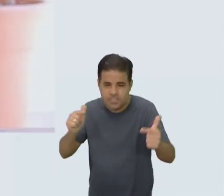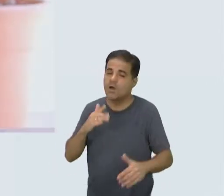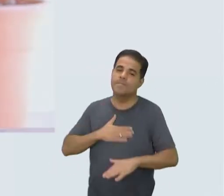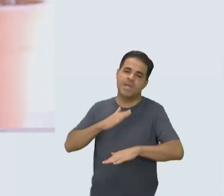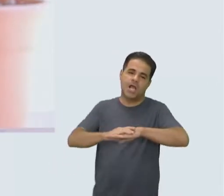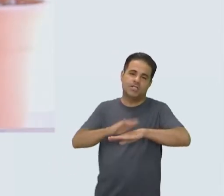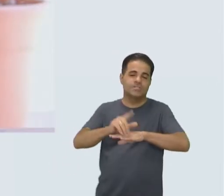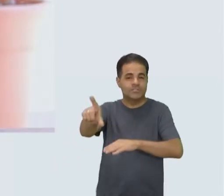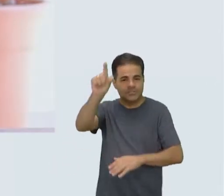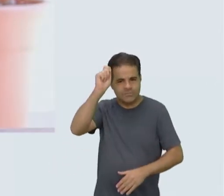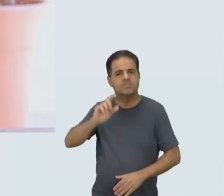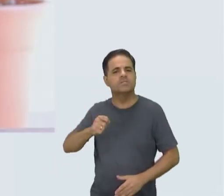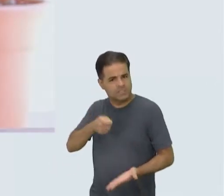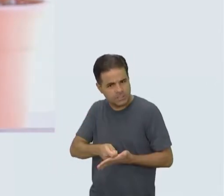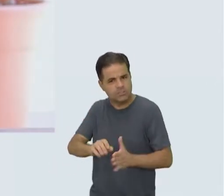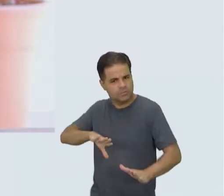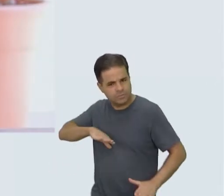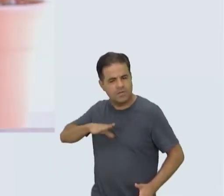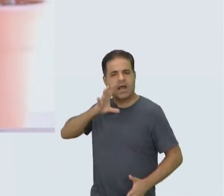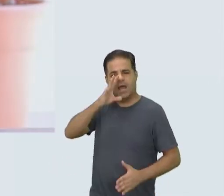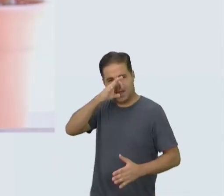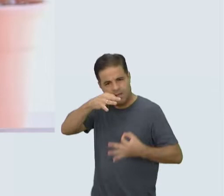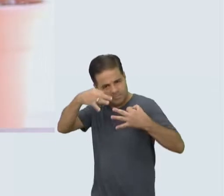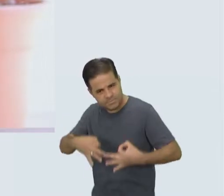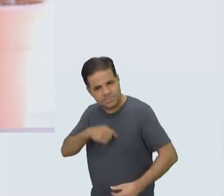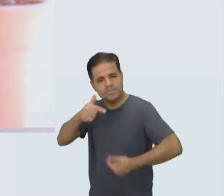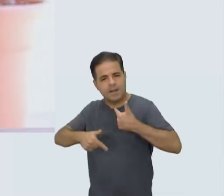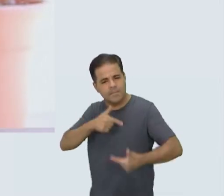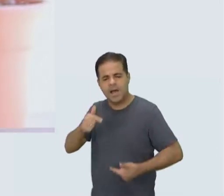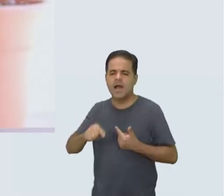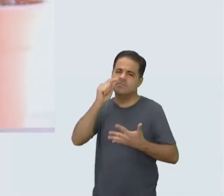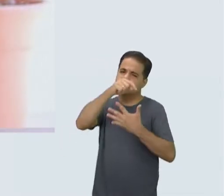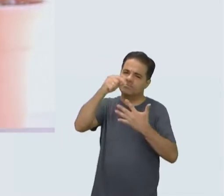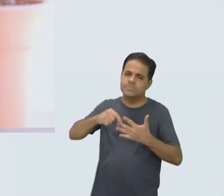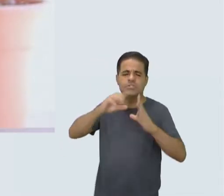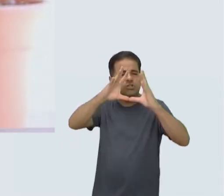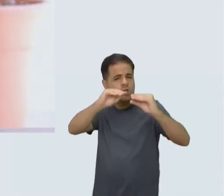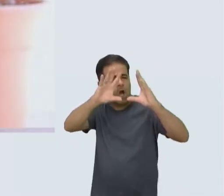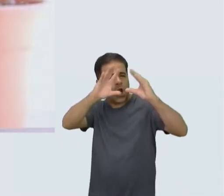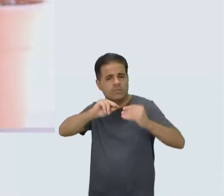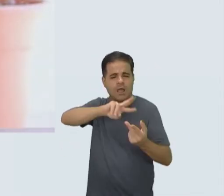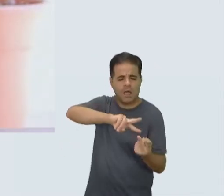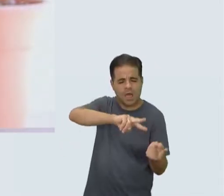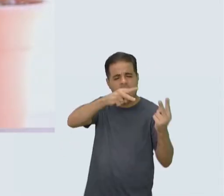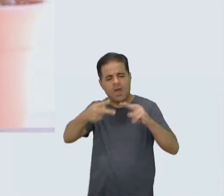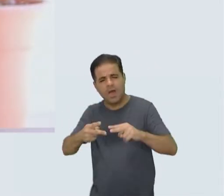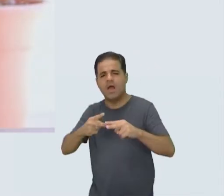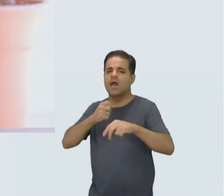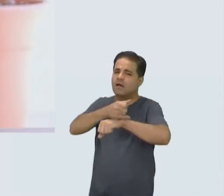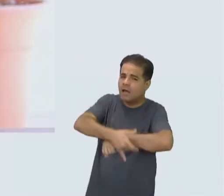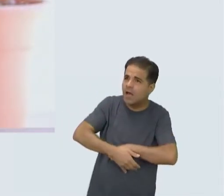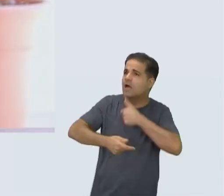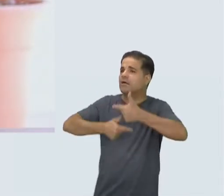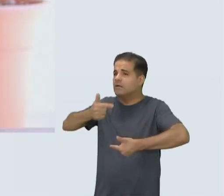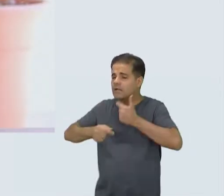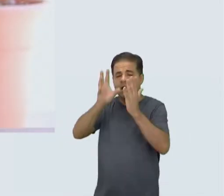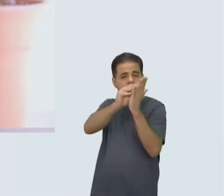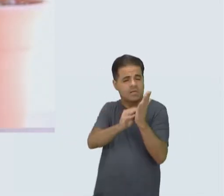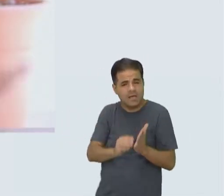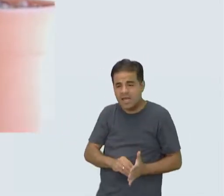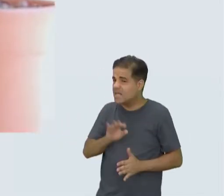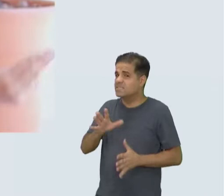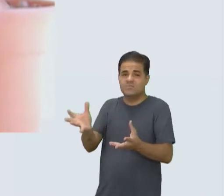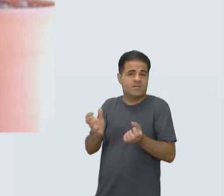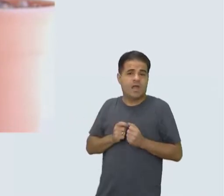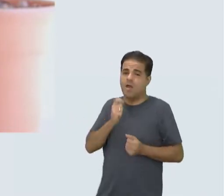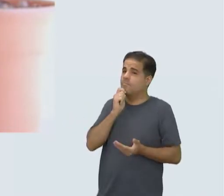escolha que exige coragem, perseverança, trabalho. Tantas e tantas noites a gente vira editando um vídeo, produzindo um conteúdo, mesmo sem ganhar